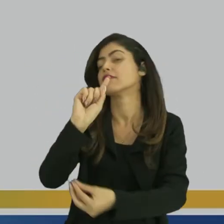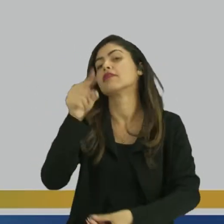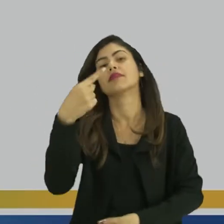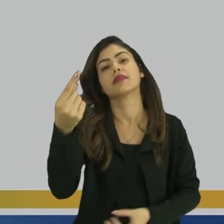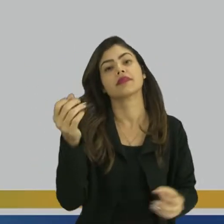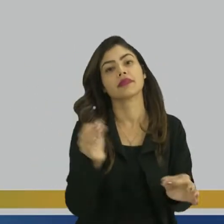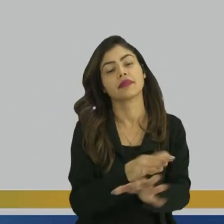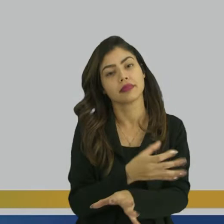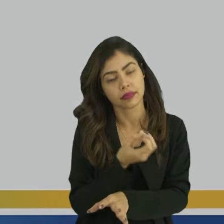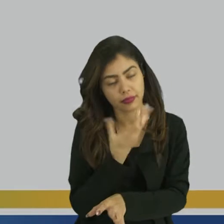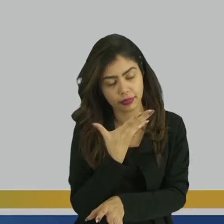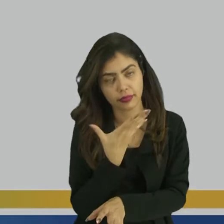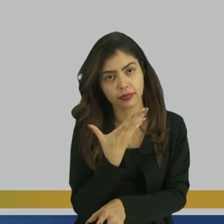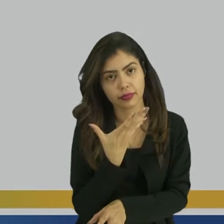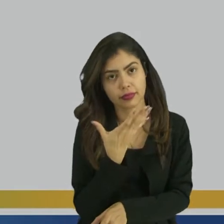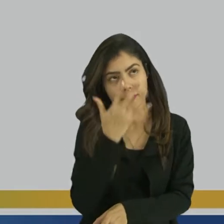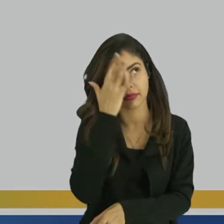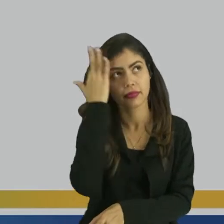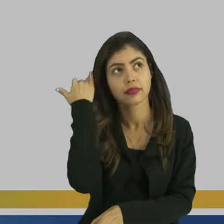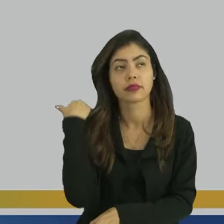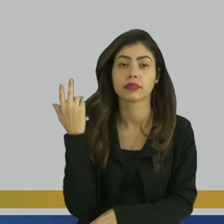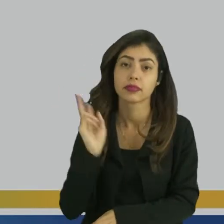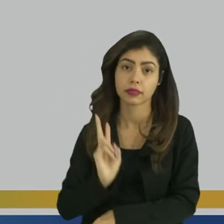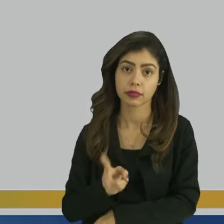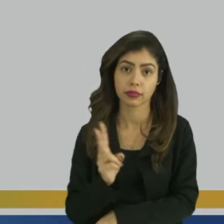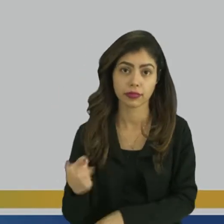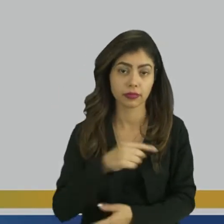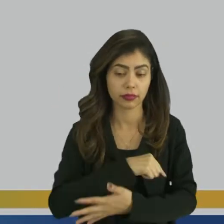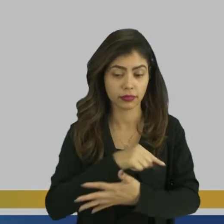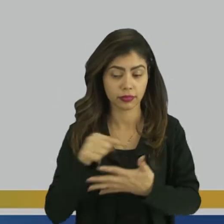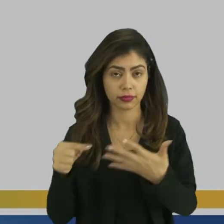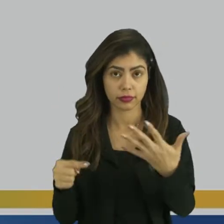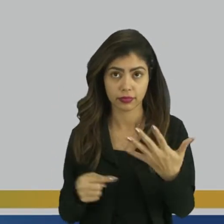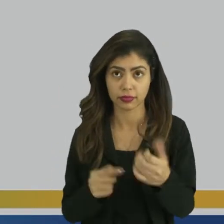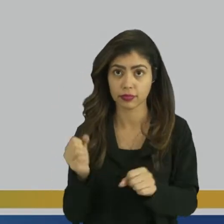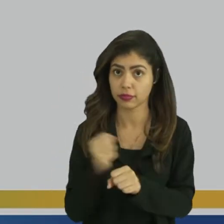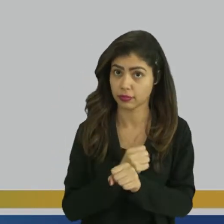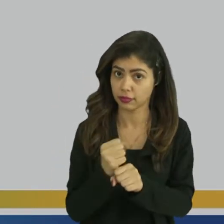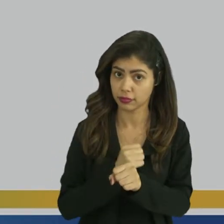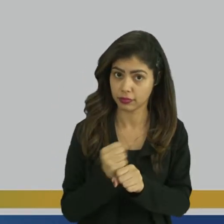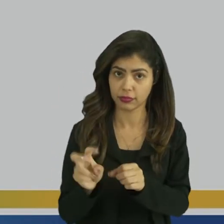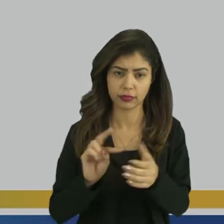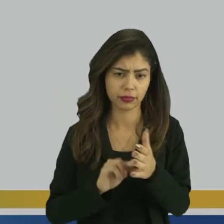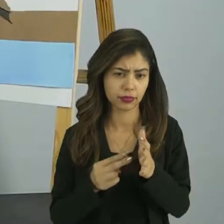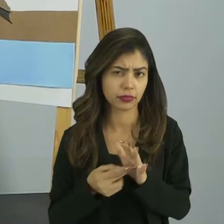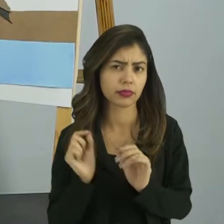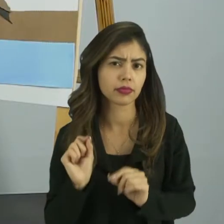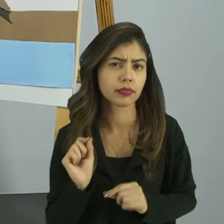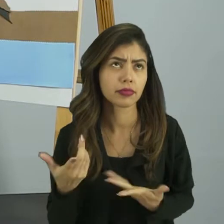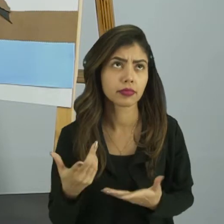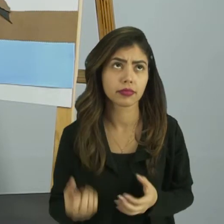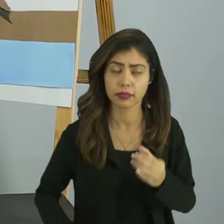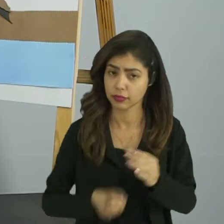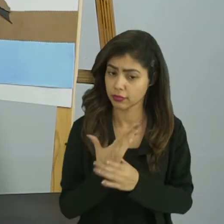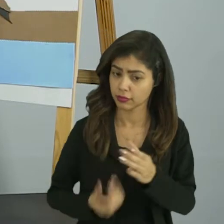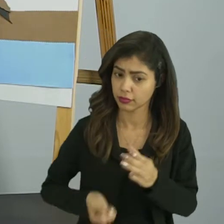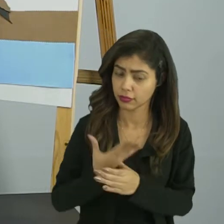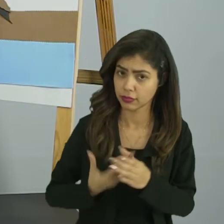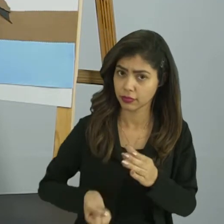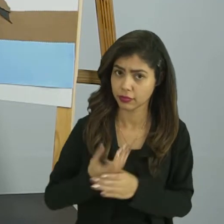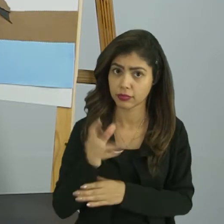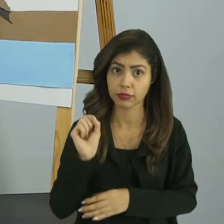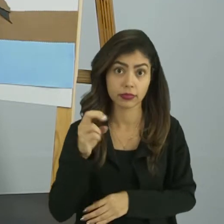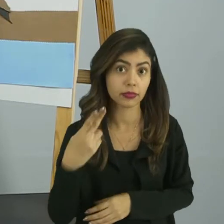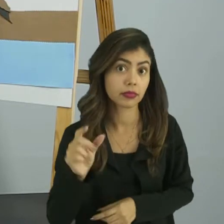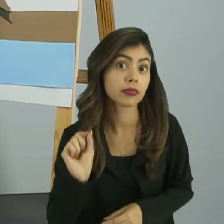frutos, ela continua durante vários anos, e isso significa que ela está se reproduzindo, ou seja,